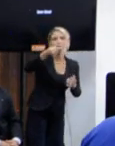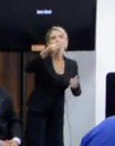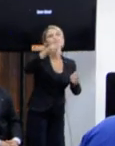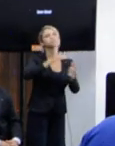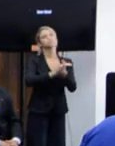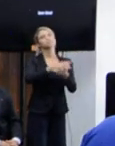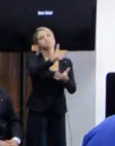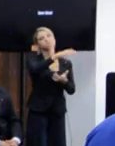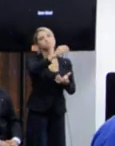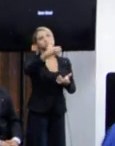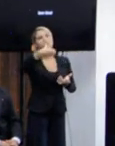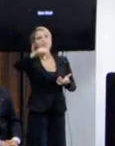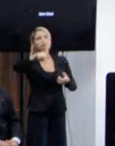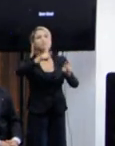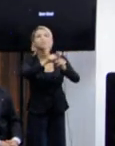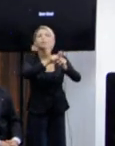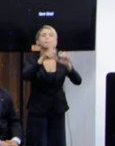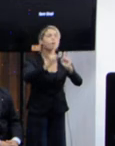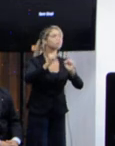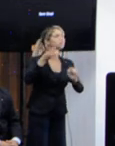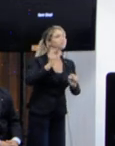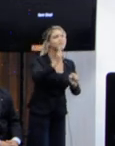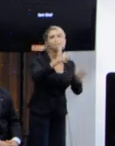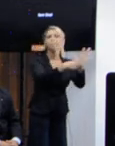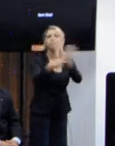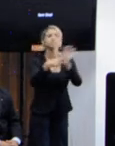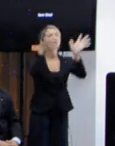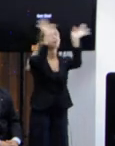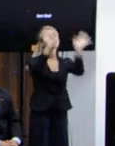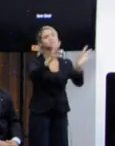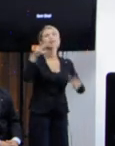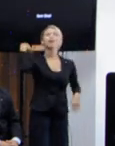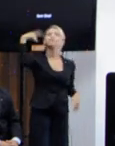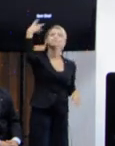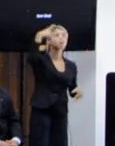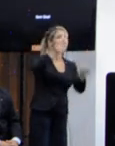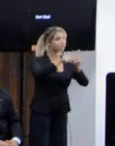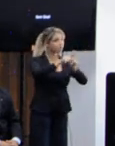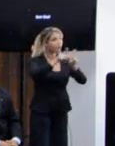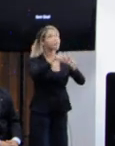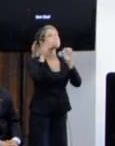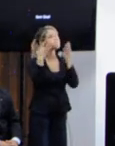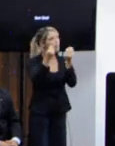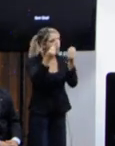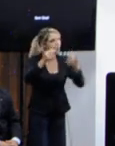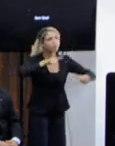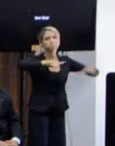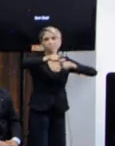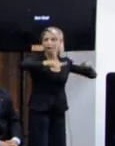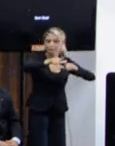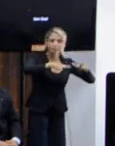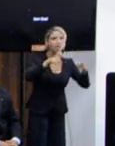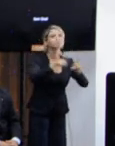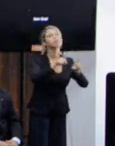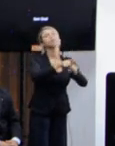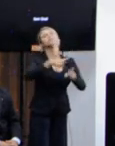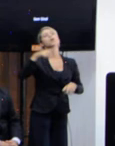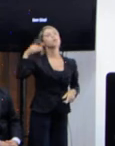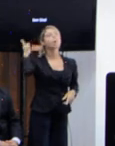esse próximo biênio seja um biênio de muitas alegrias, de muitas vitórias, de muito trabalho e, assim sendo, de muitas